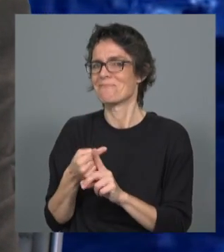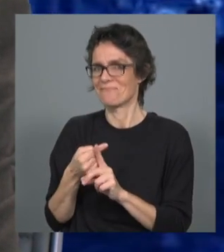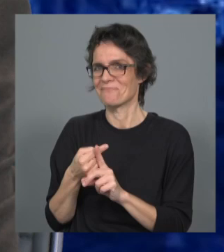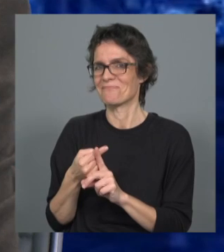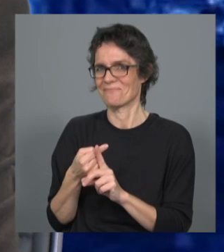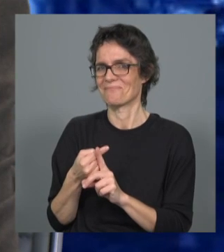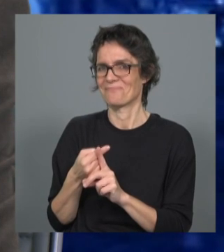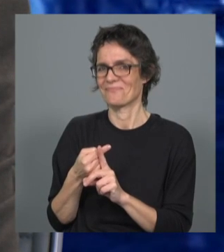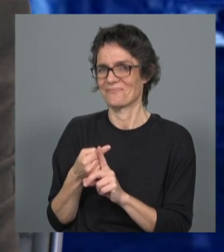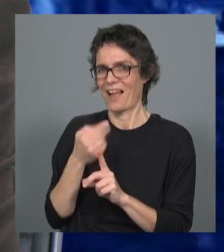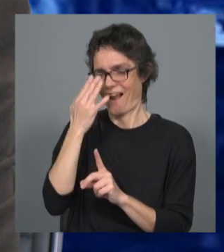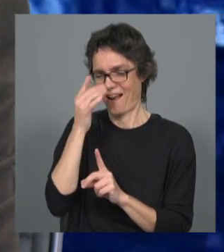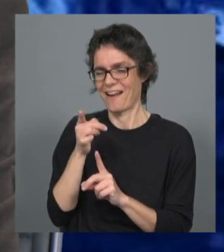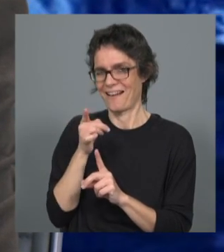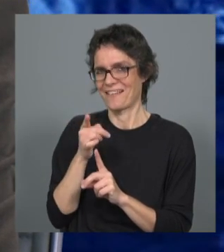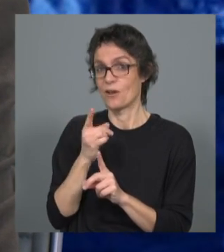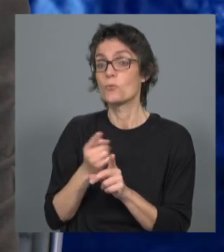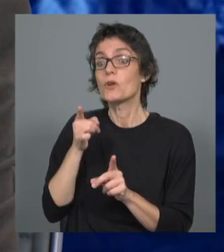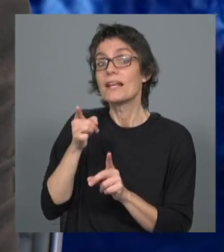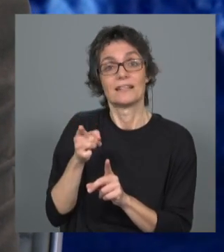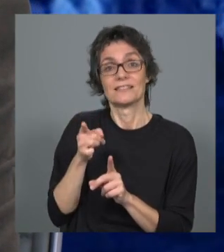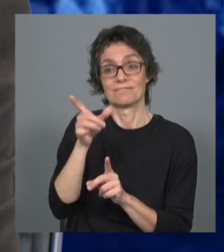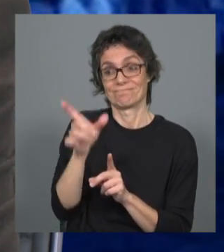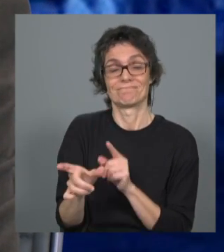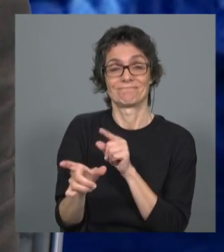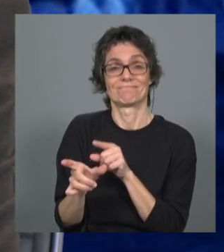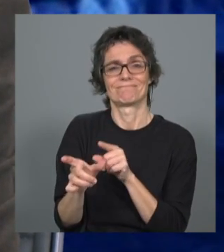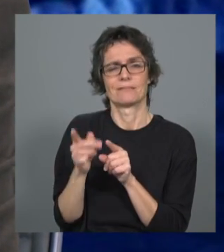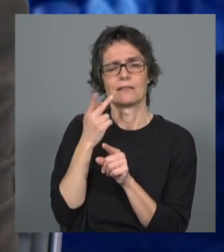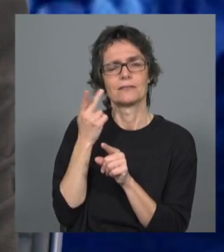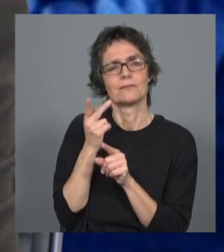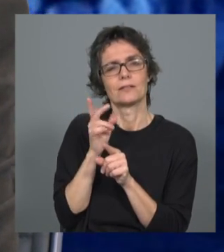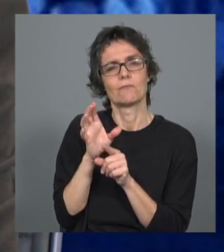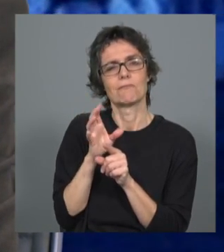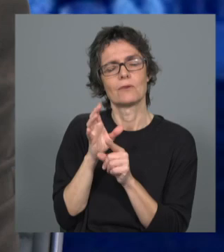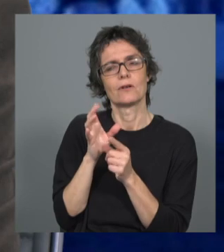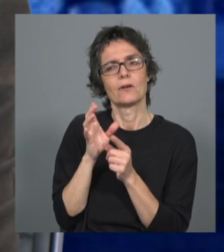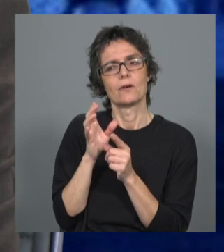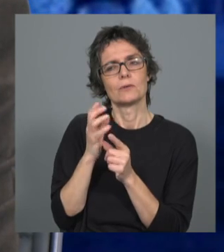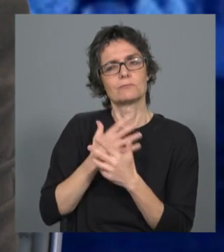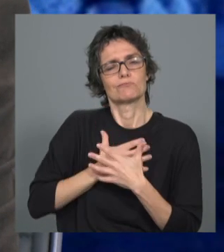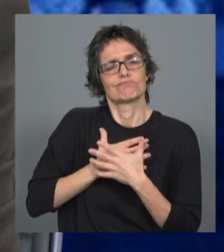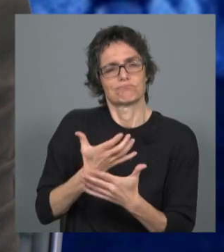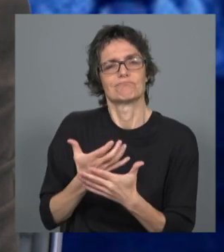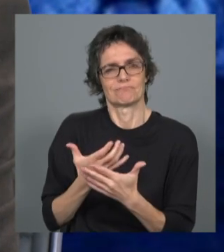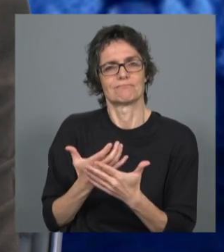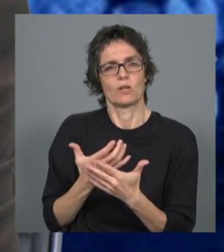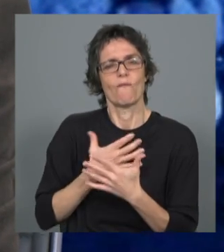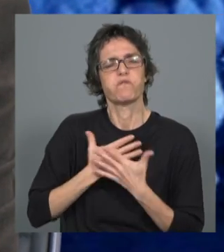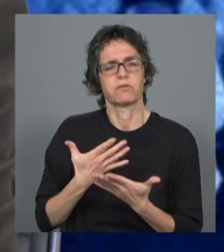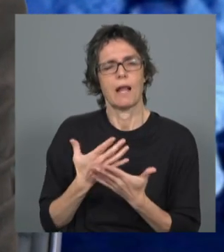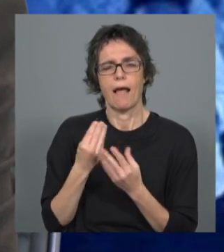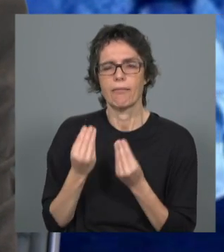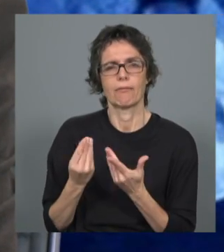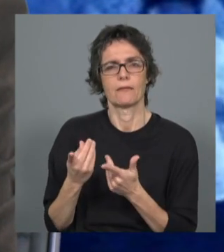alguém que viveu de uma forma muito plena a disciplina de Educação Moral e Religiosa Católica. Portanto, eu acho que vai ser um